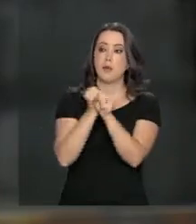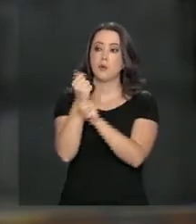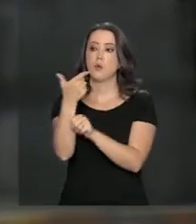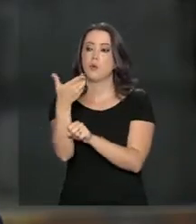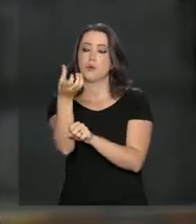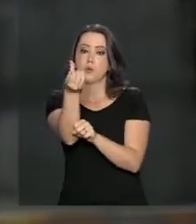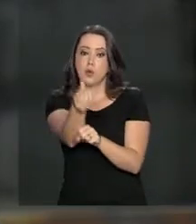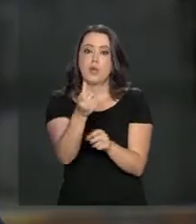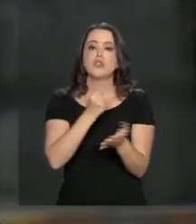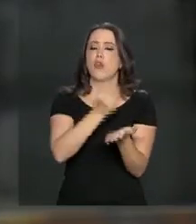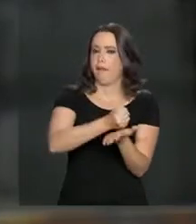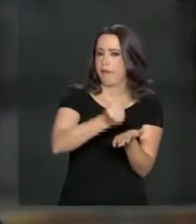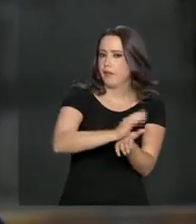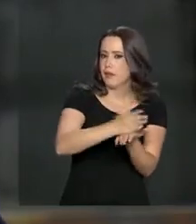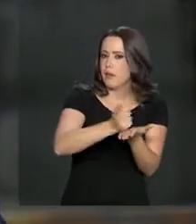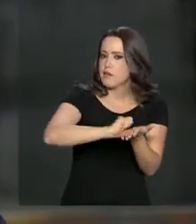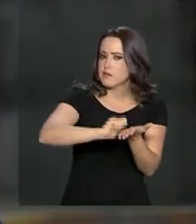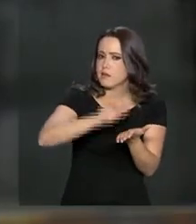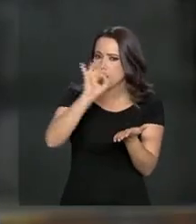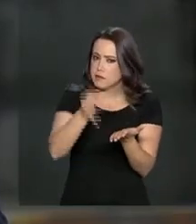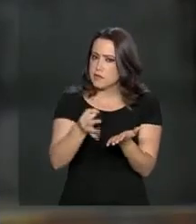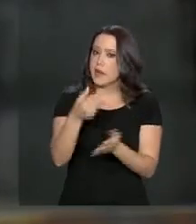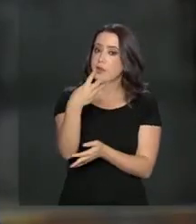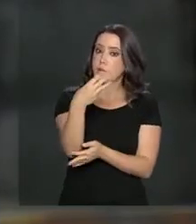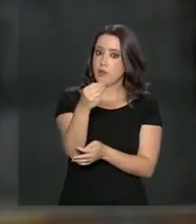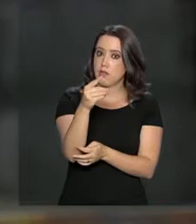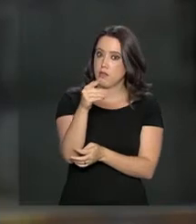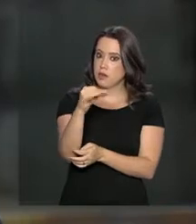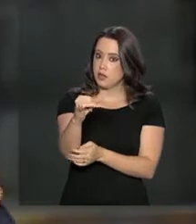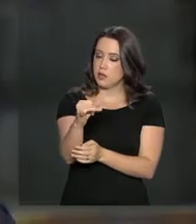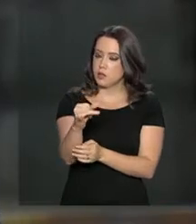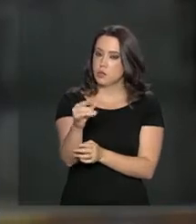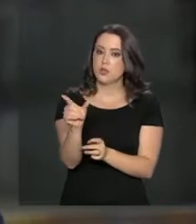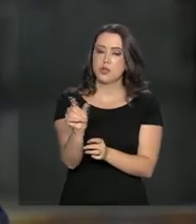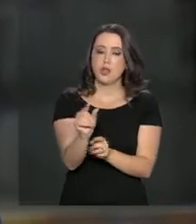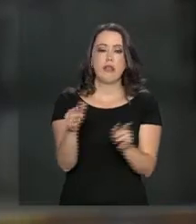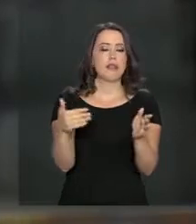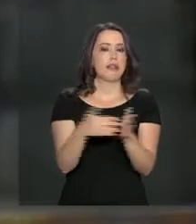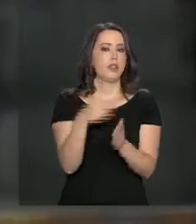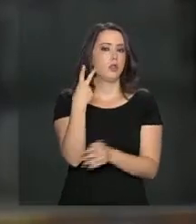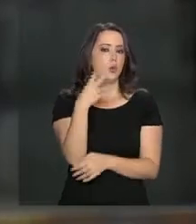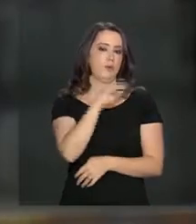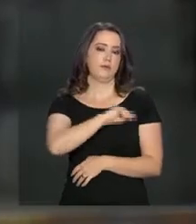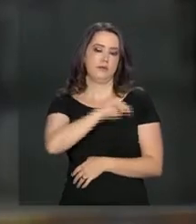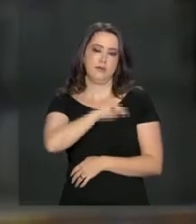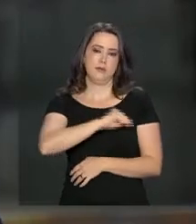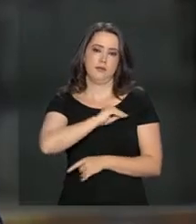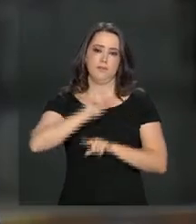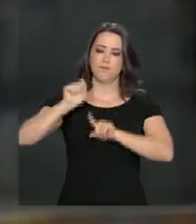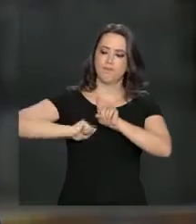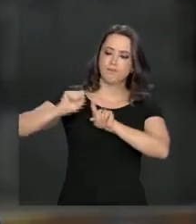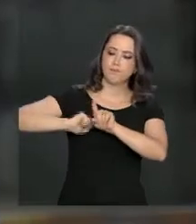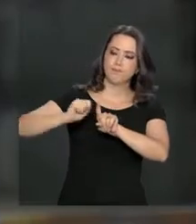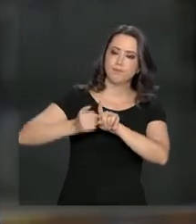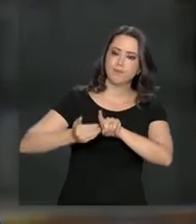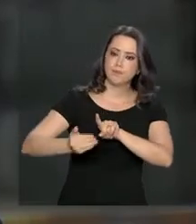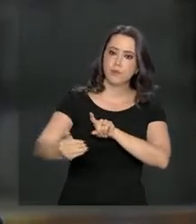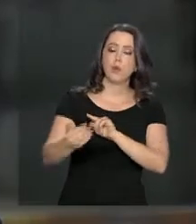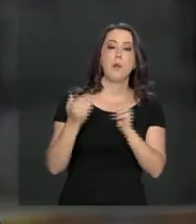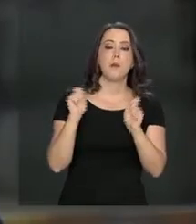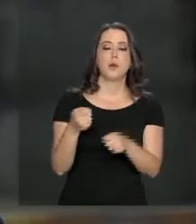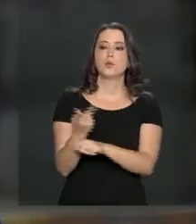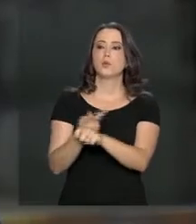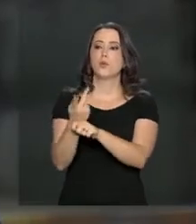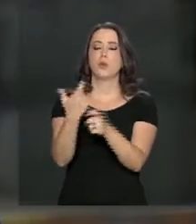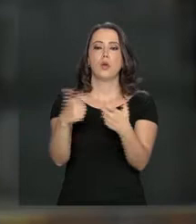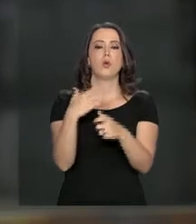2016 de carteira assinada por pelo menos 30 dias e receberam, em média, até 2 salários mínimos por mês. Essas pessoas podem procurar uma